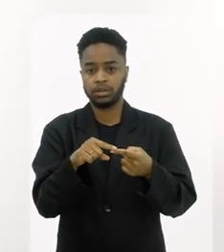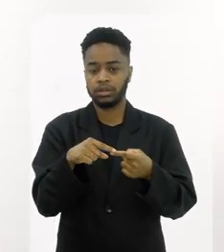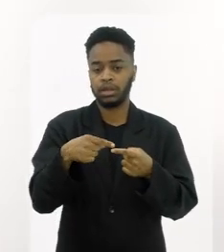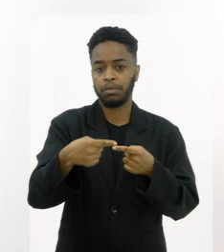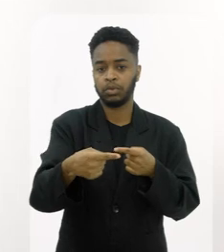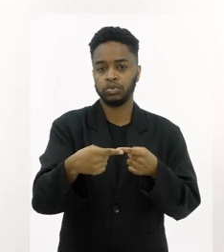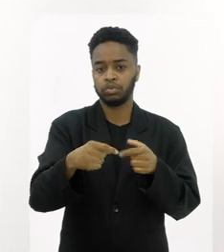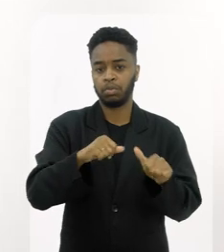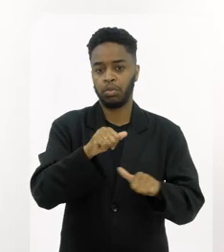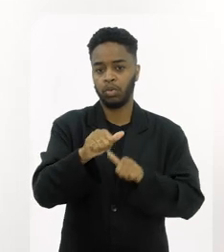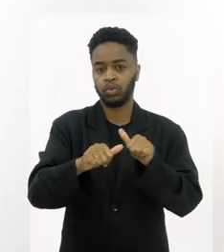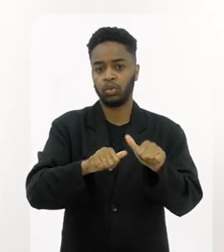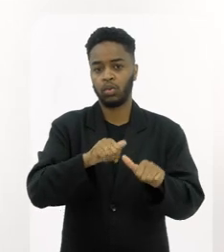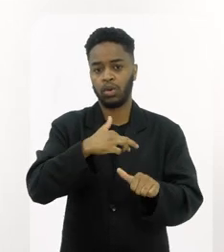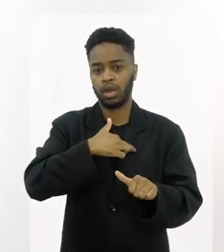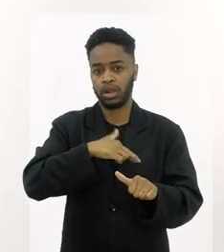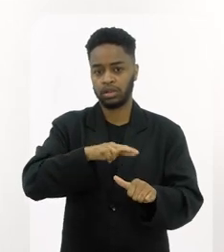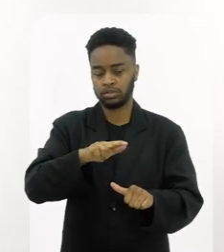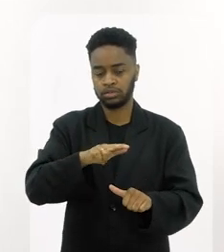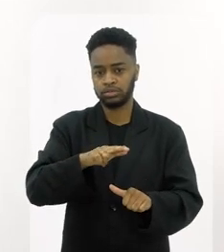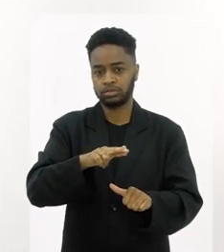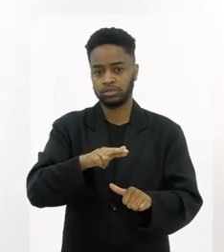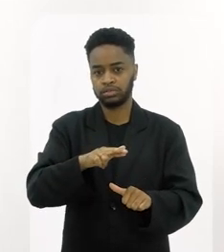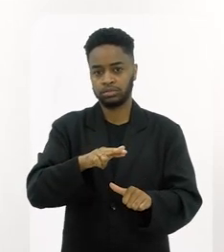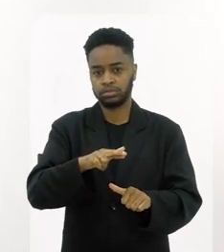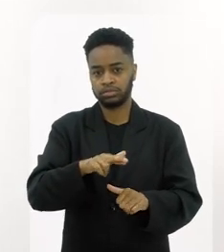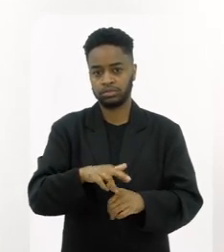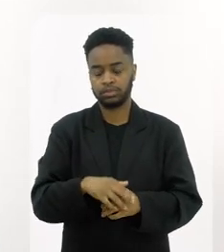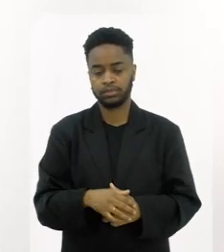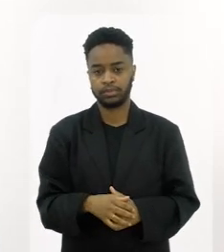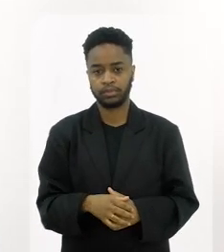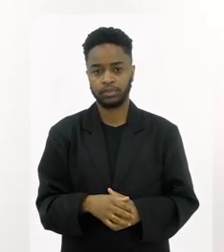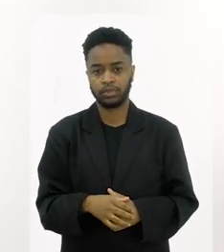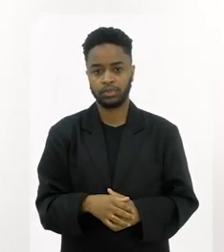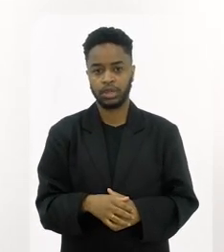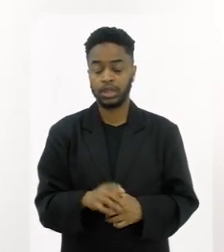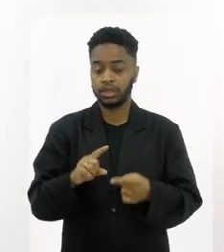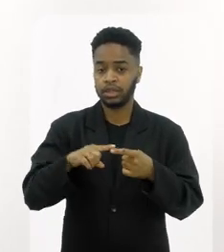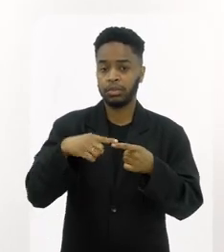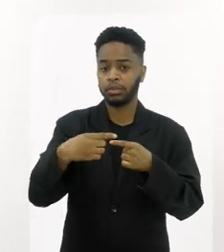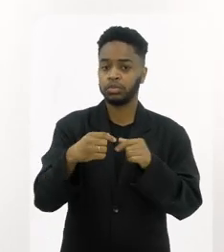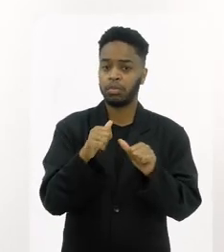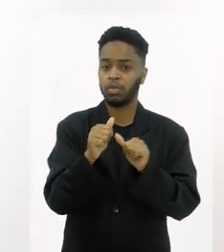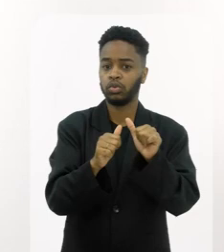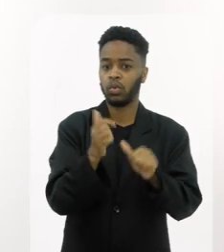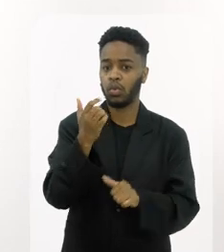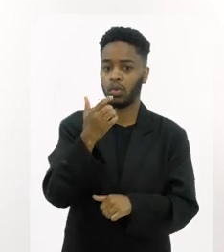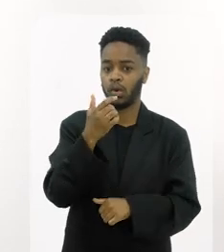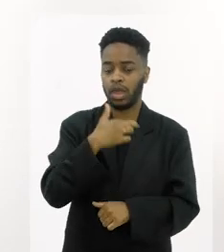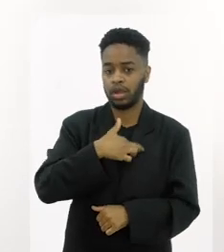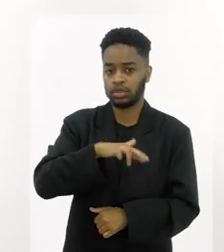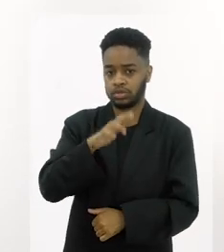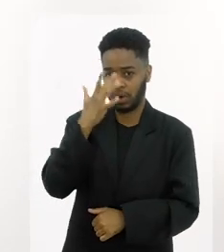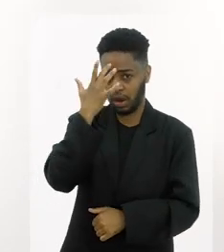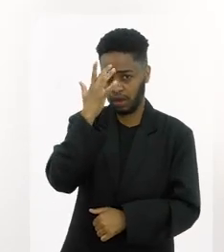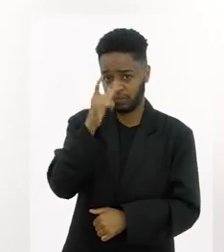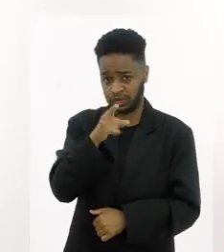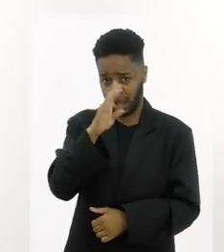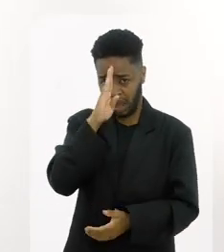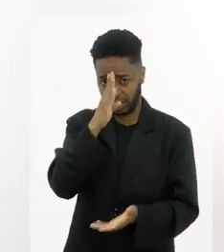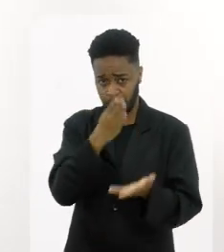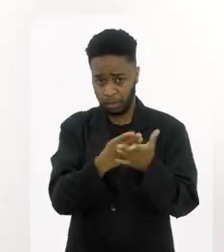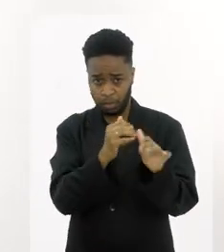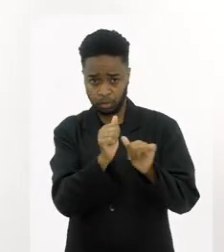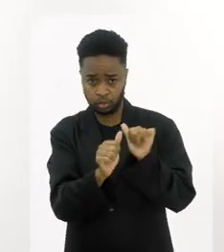quando você fez essa transição, essa mudança de religião, quando você se tornou Hari? Você acha